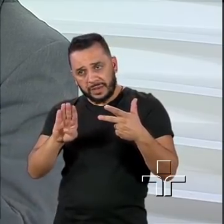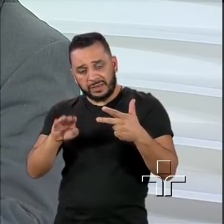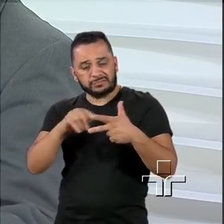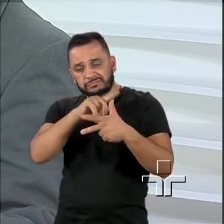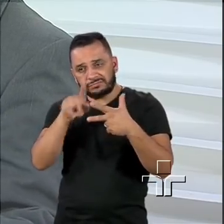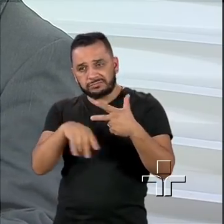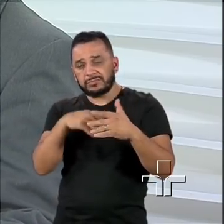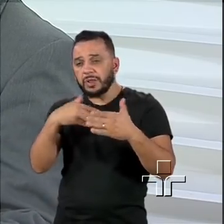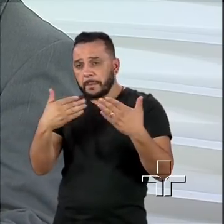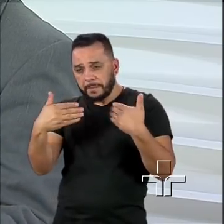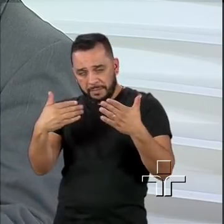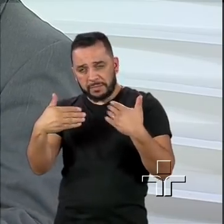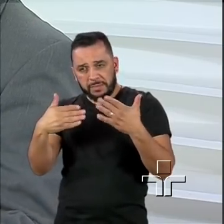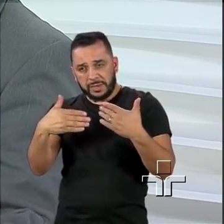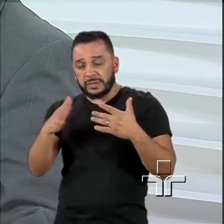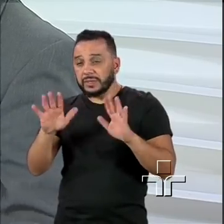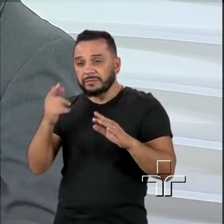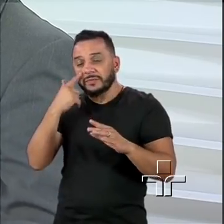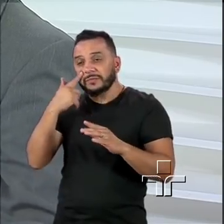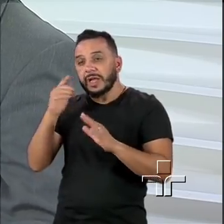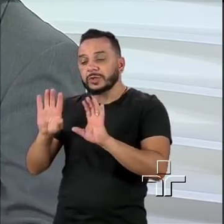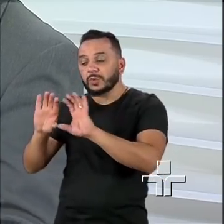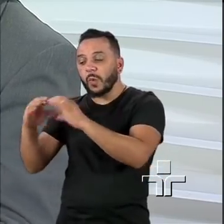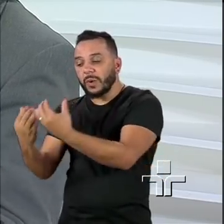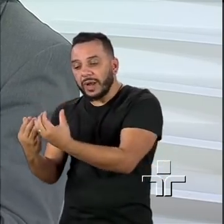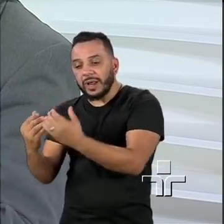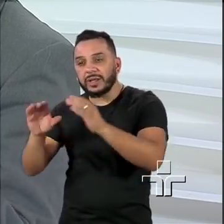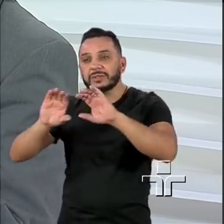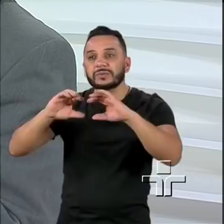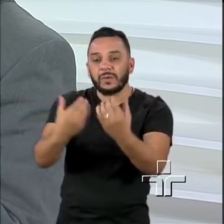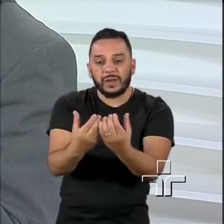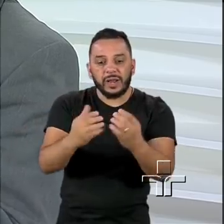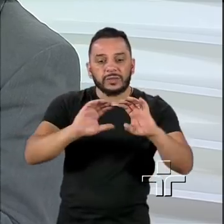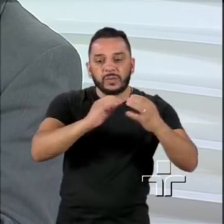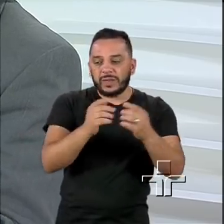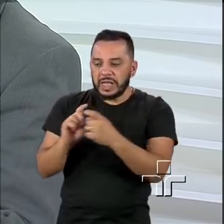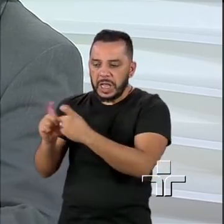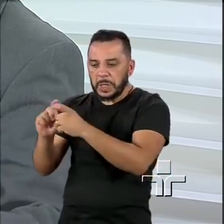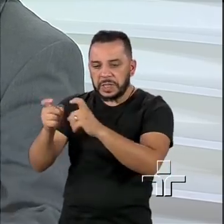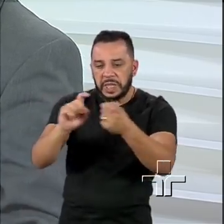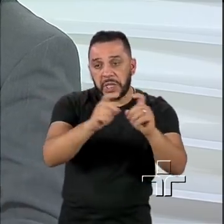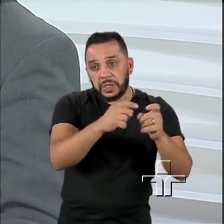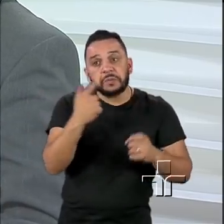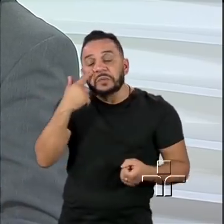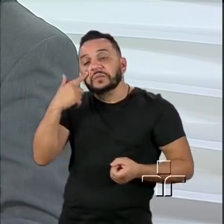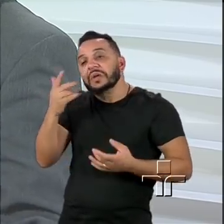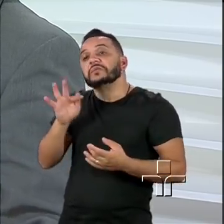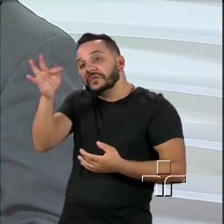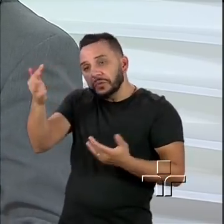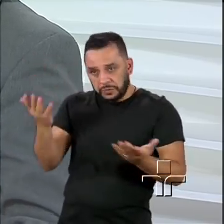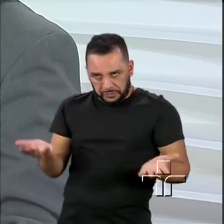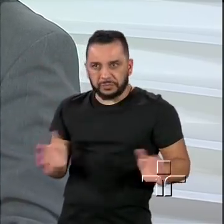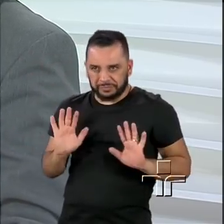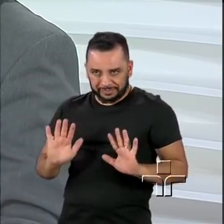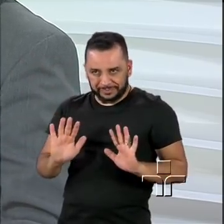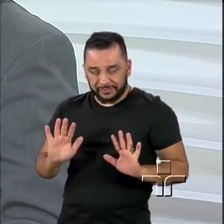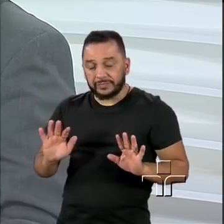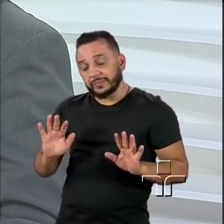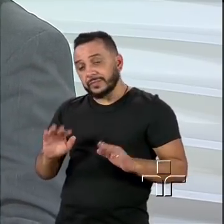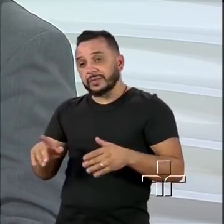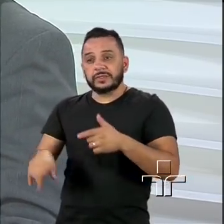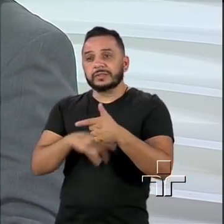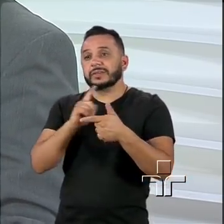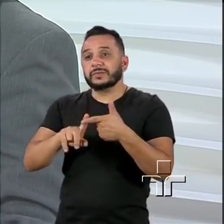ponto final nesse processo, seguramente não será o que estão falando. Em primeiro lugar, em segundo lugar, a